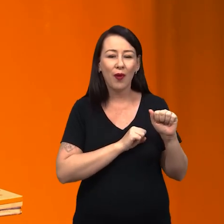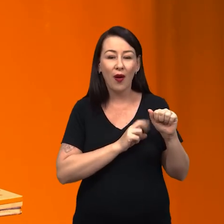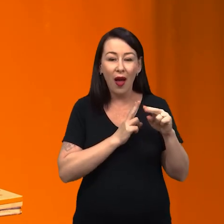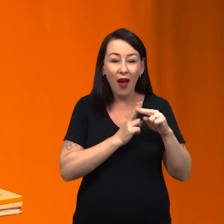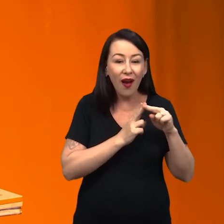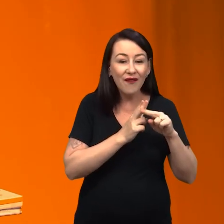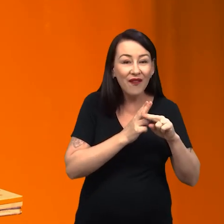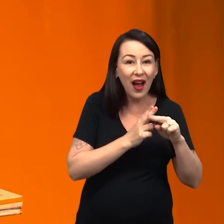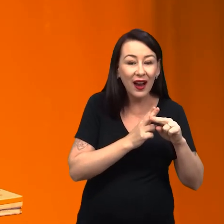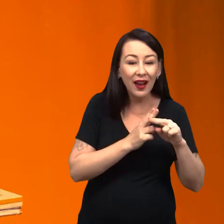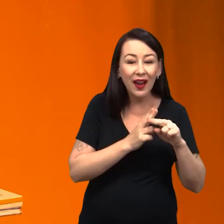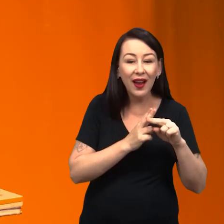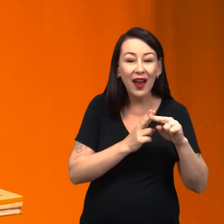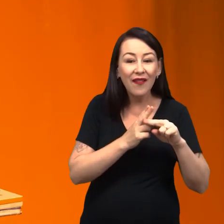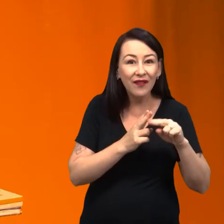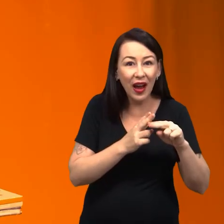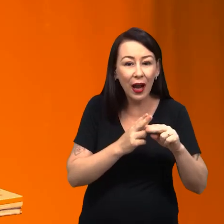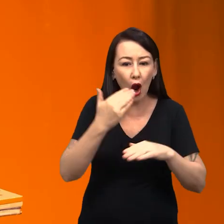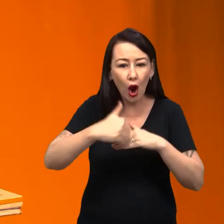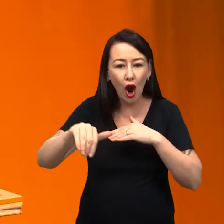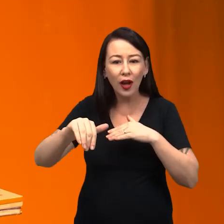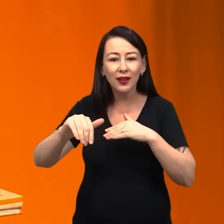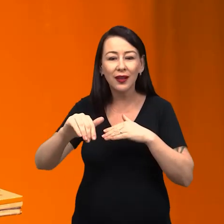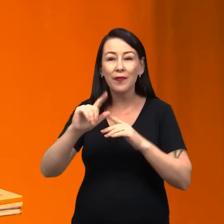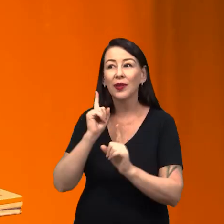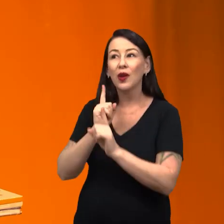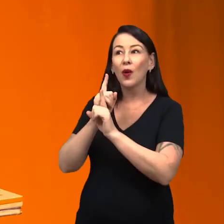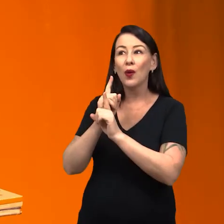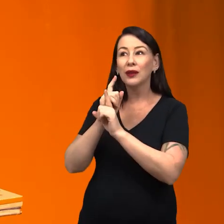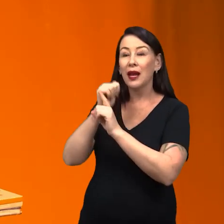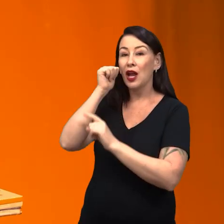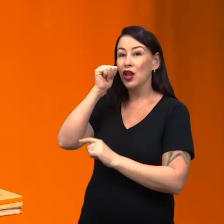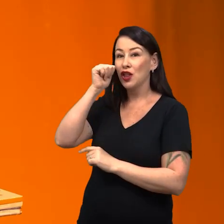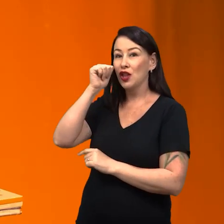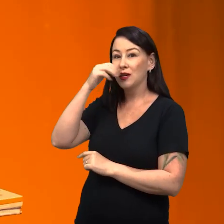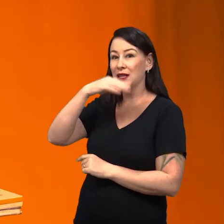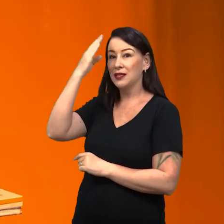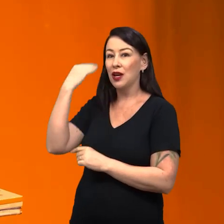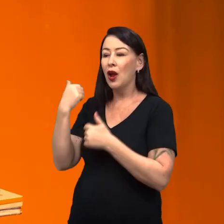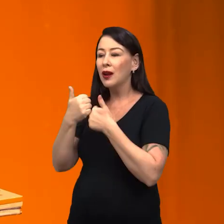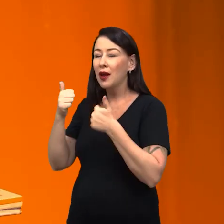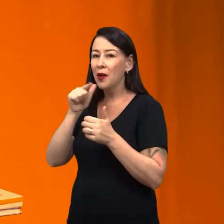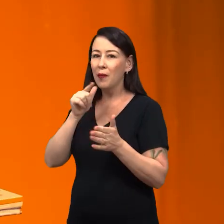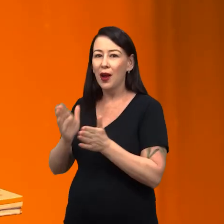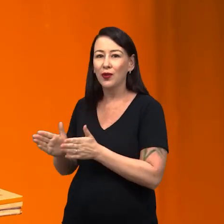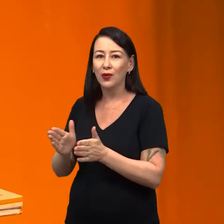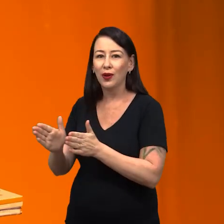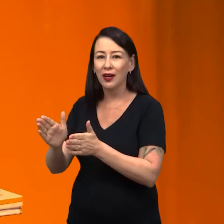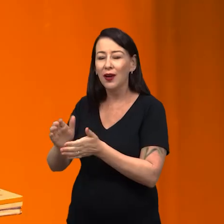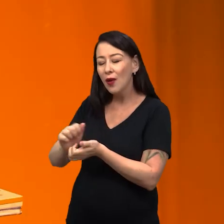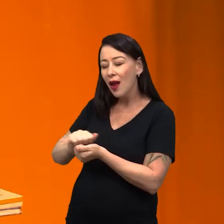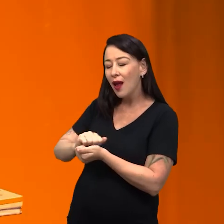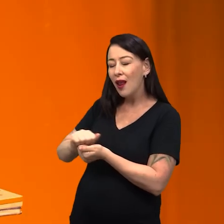dá golpe sem dor. Encontrei Nossa Senhora na beira do rio, lavando os